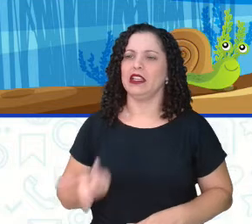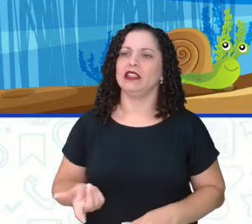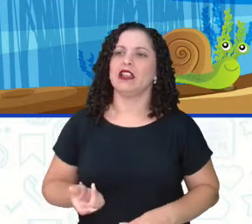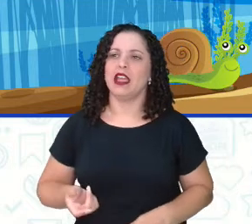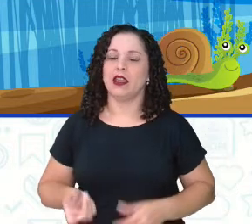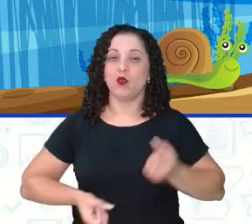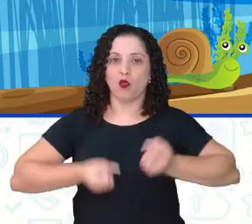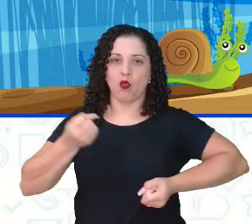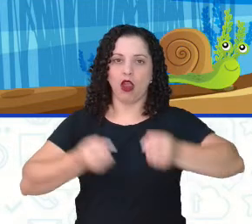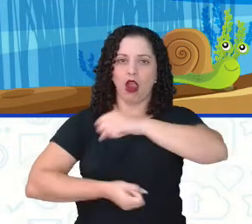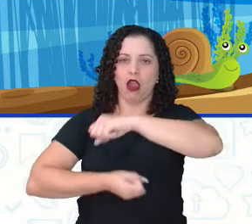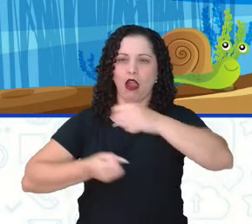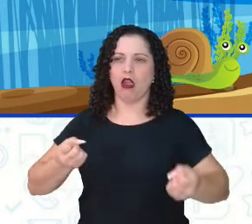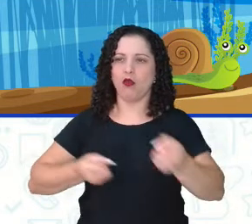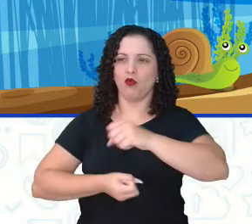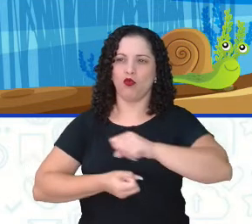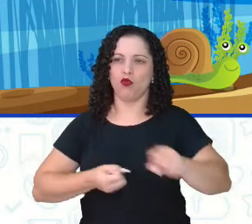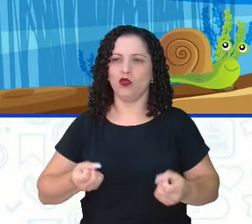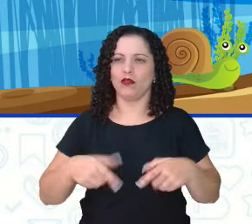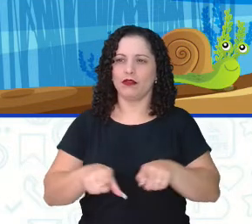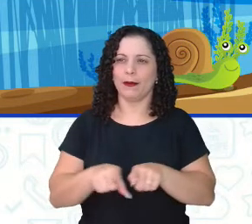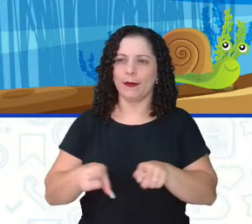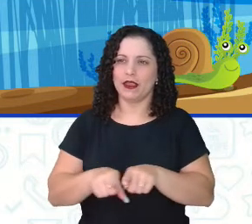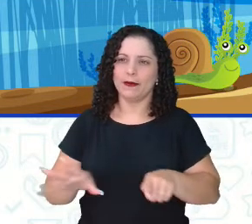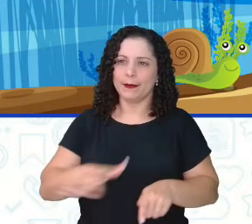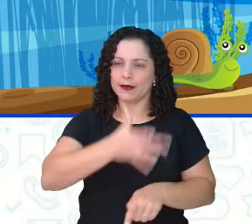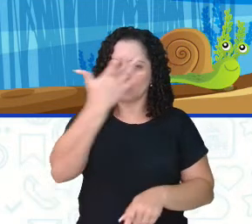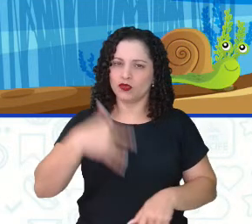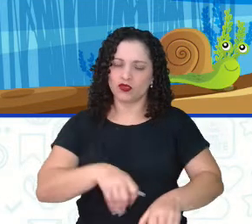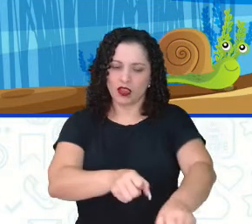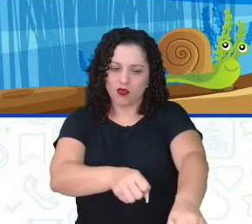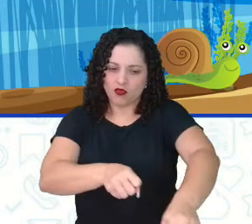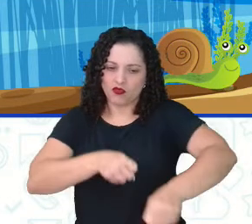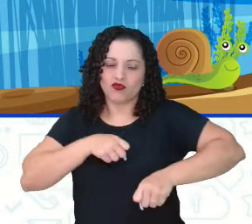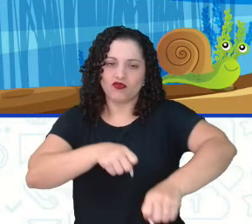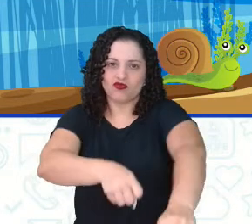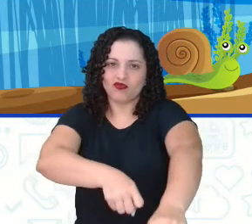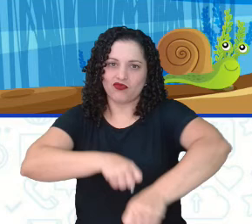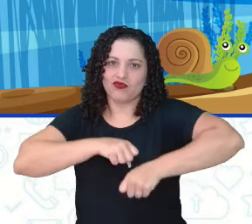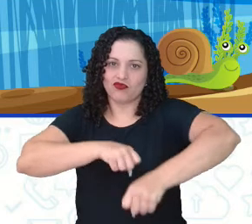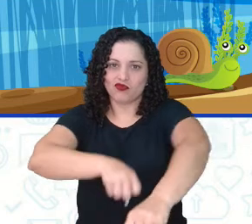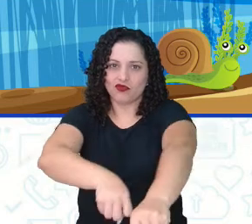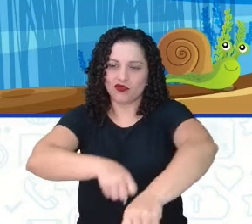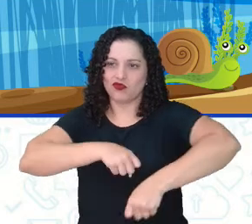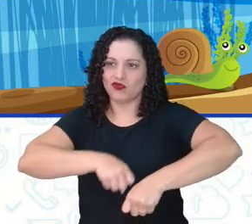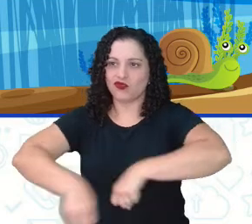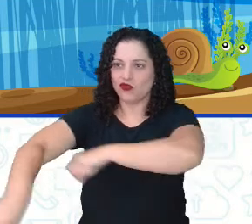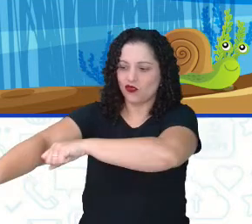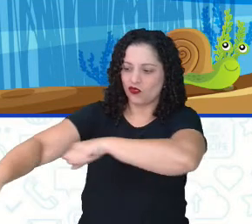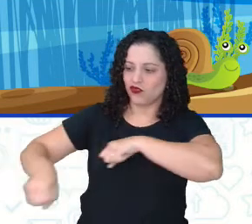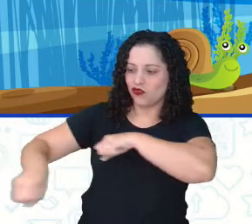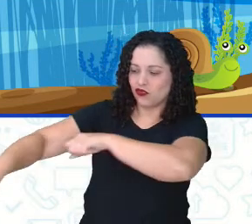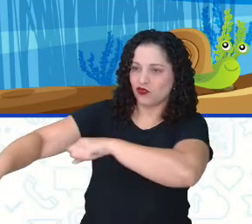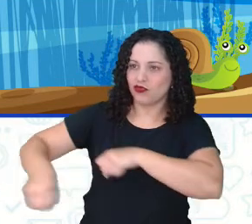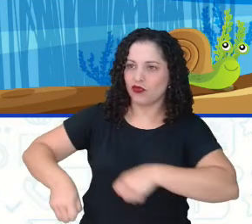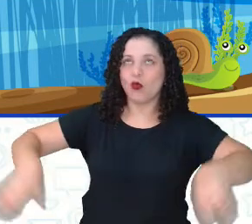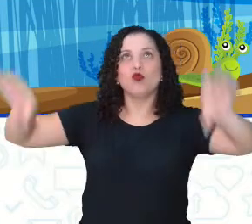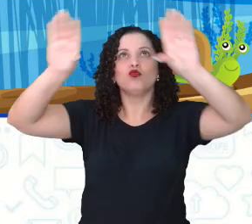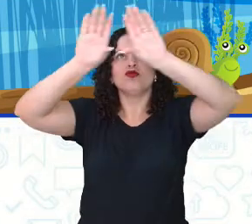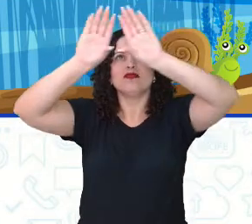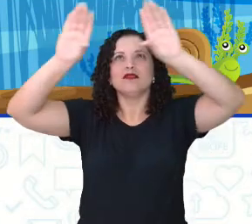tratores, outros com ferramentas menores. E a gente está vendo aí também, né, um céu,